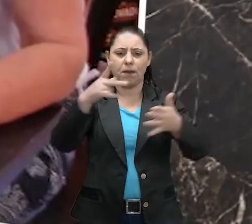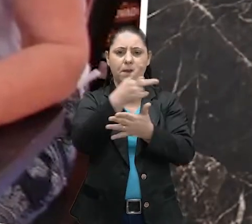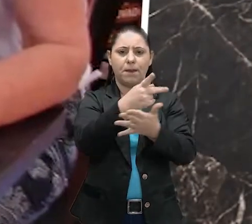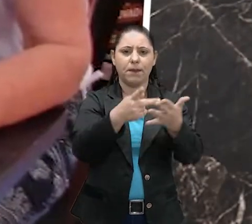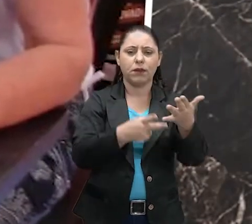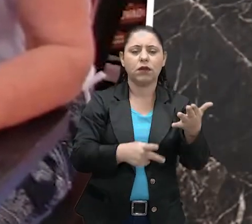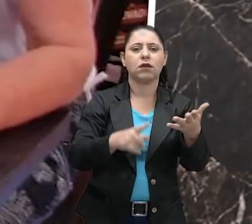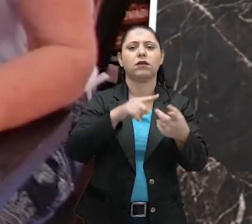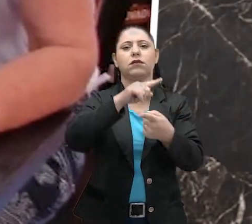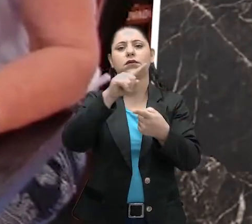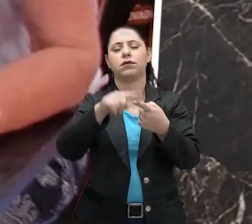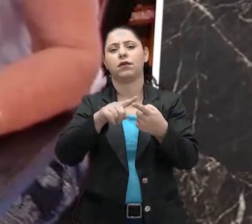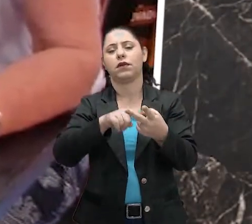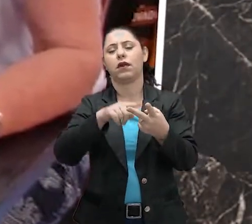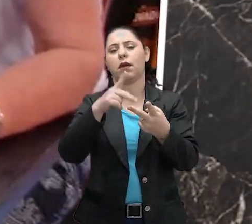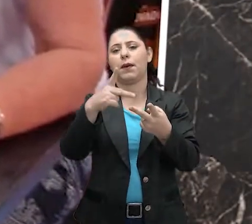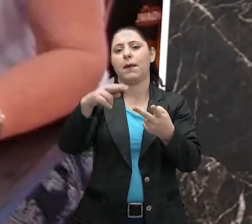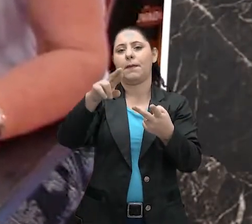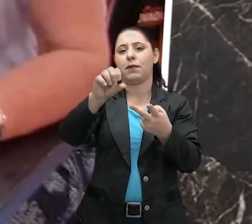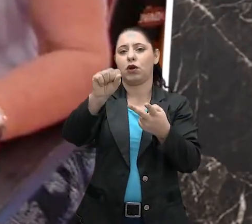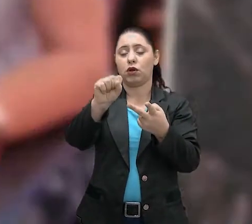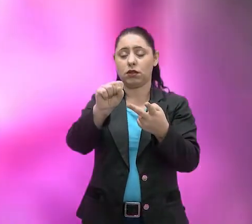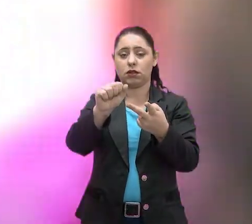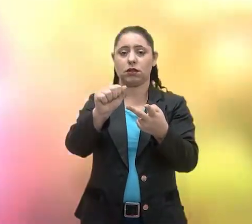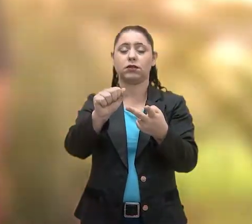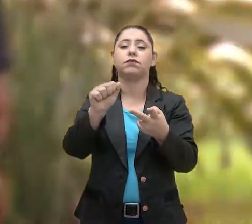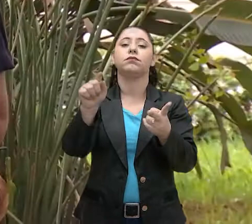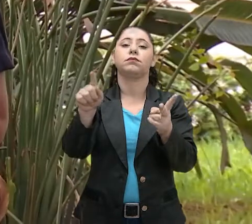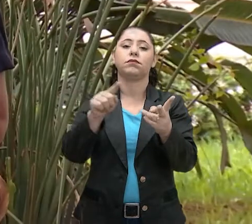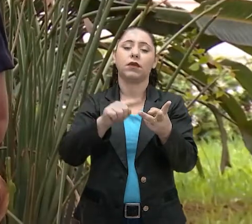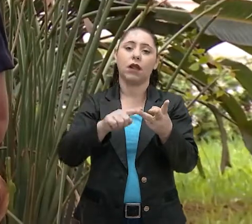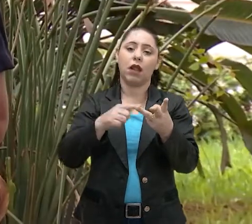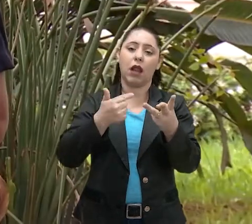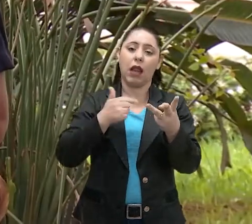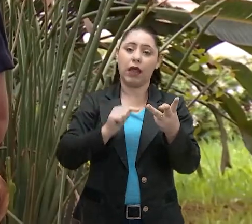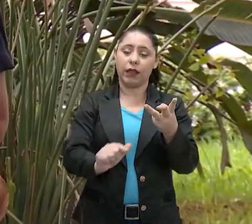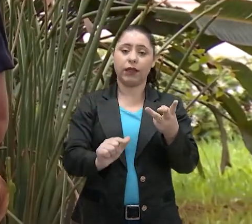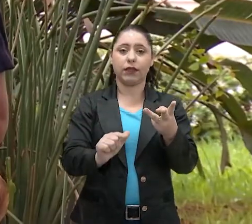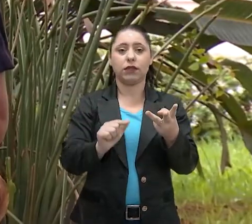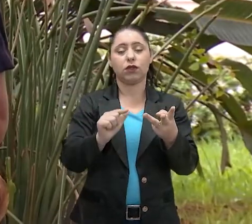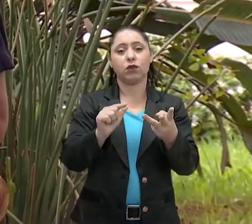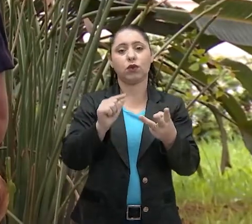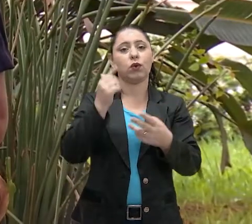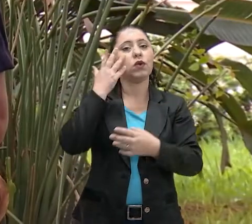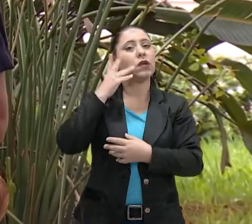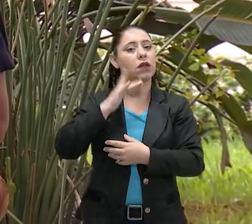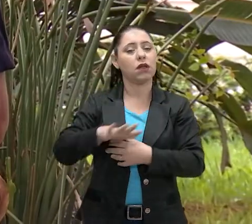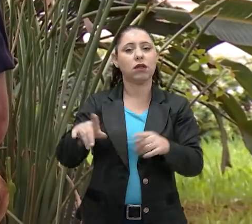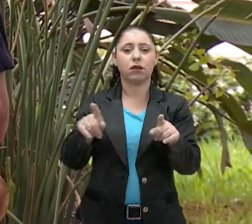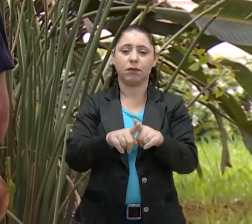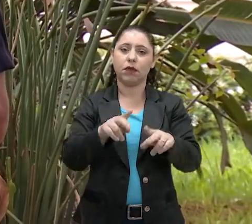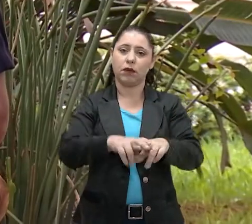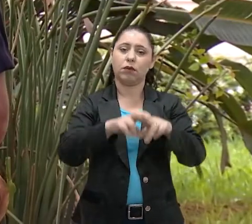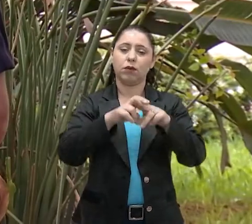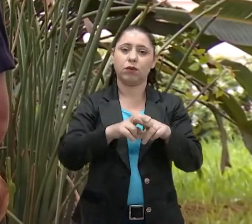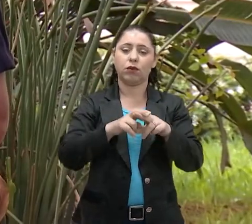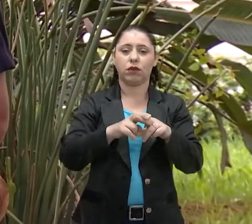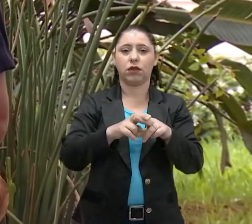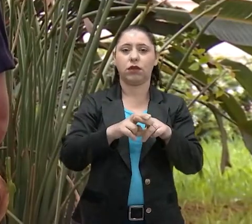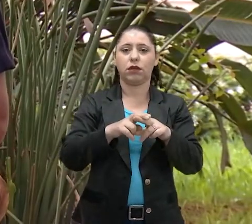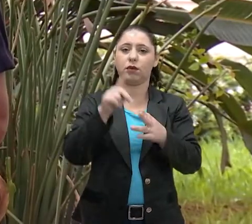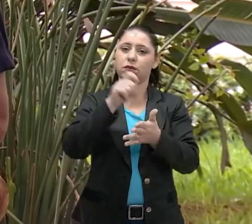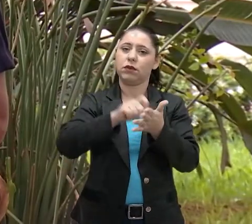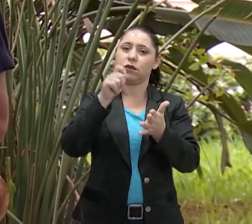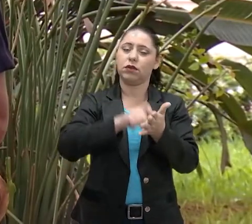antologias de poesia, de prosa. A gente fez antologias de literatura infantil também. E aí, por ser um